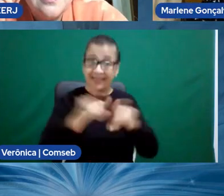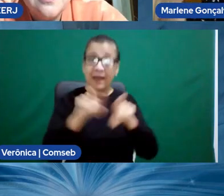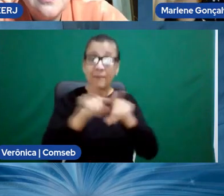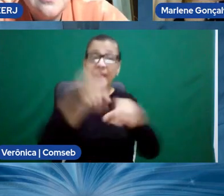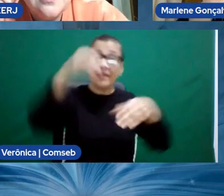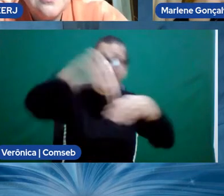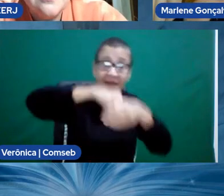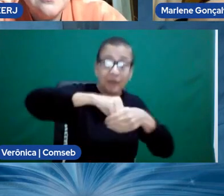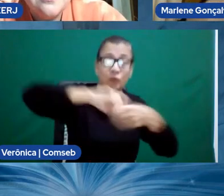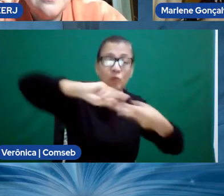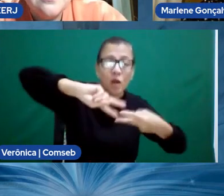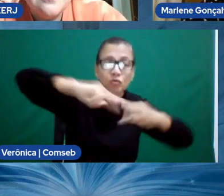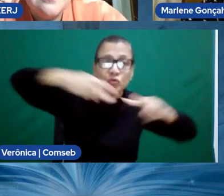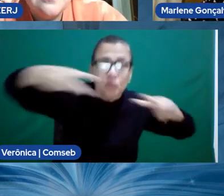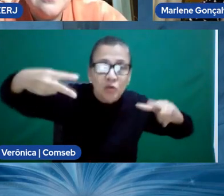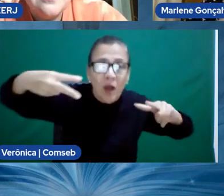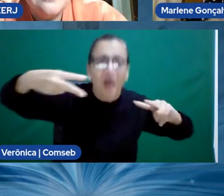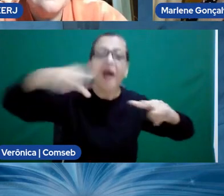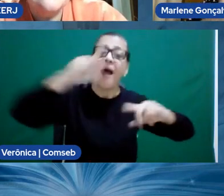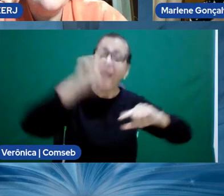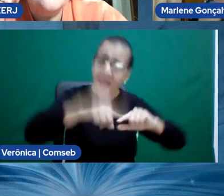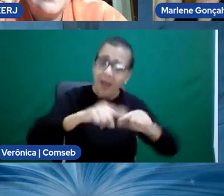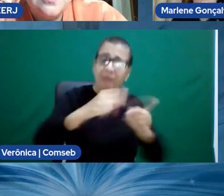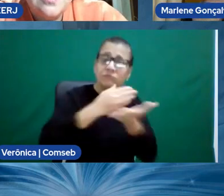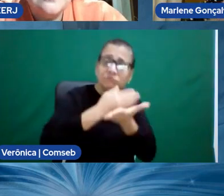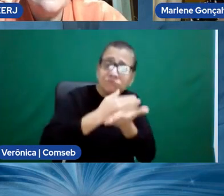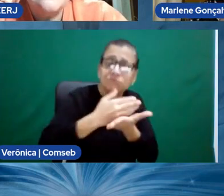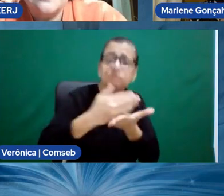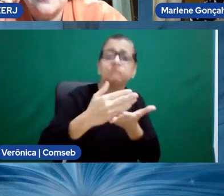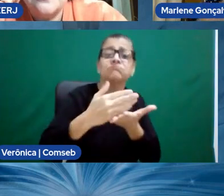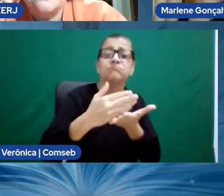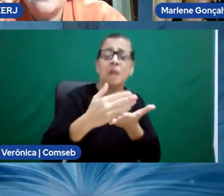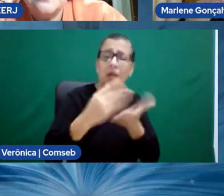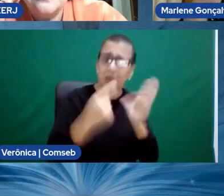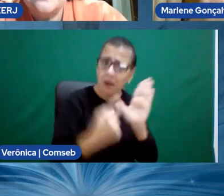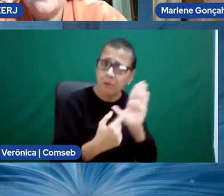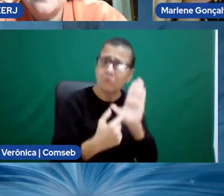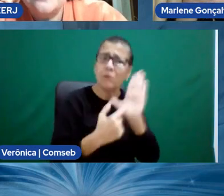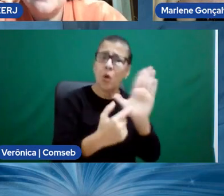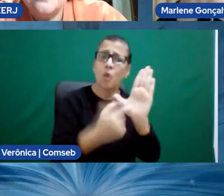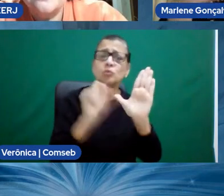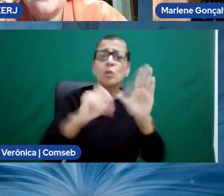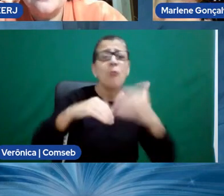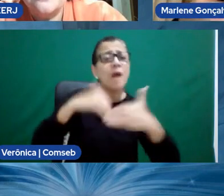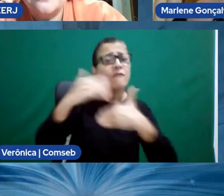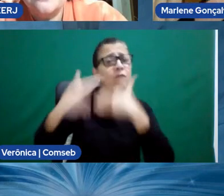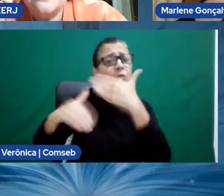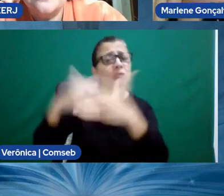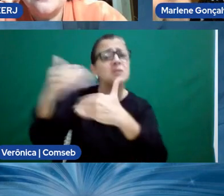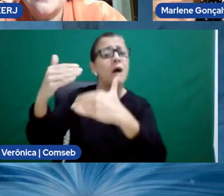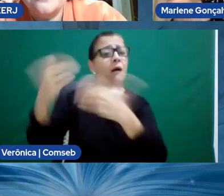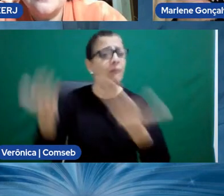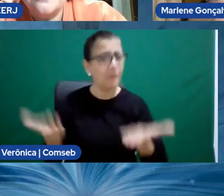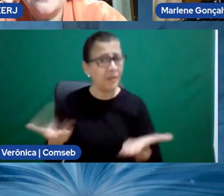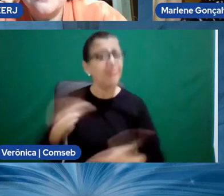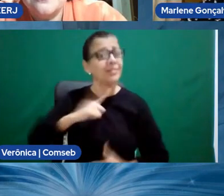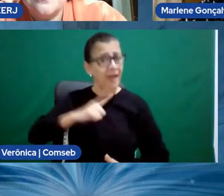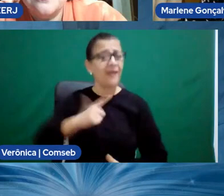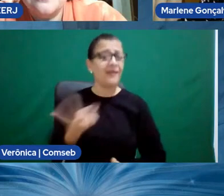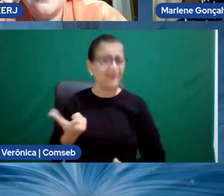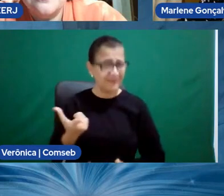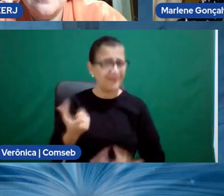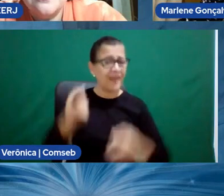seres que foi possível a partir desse encontro. A gente sabe que representa uma evolução, né, na espécie, a reprodução sexuada,